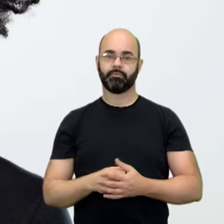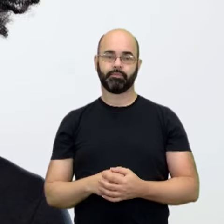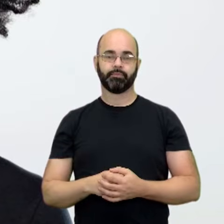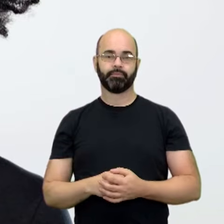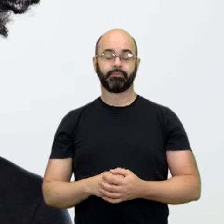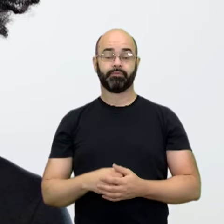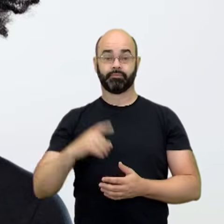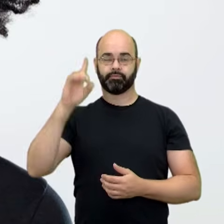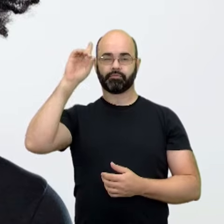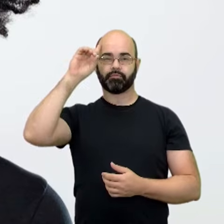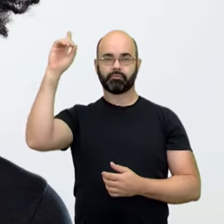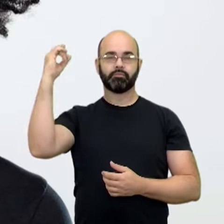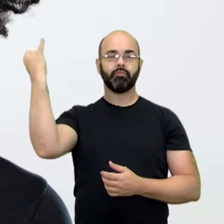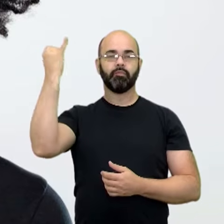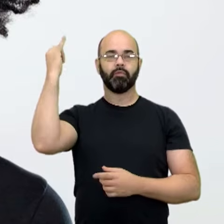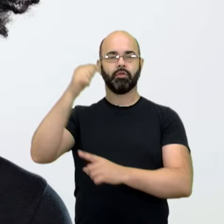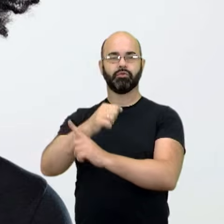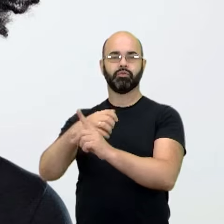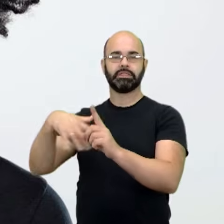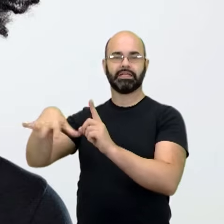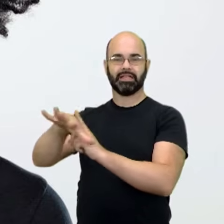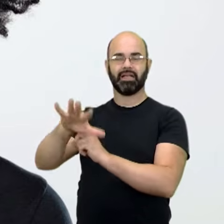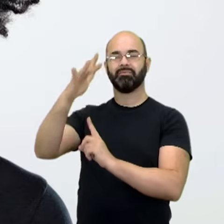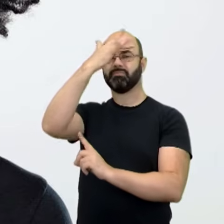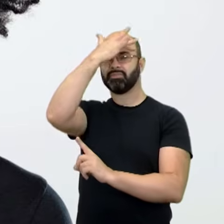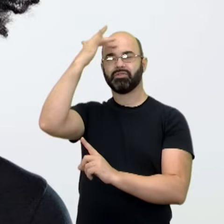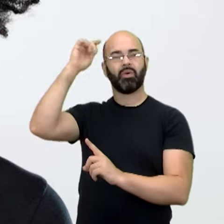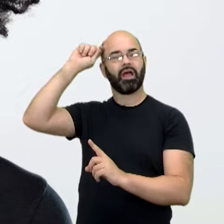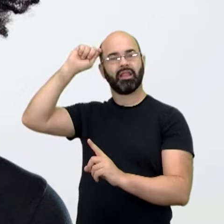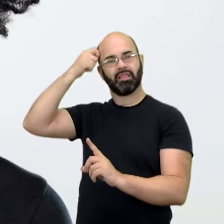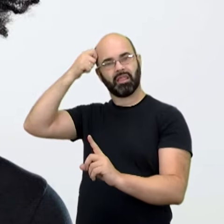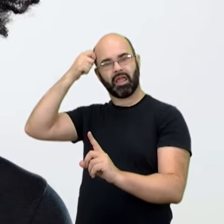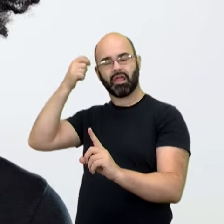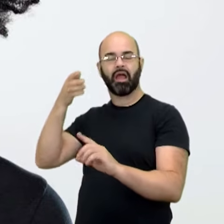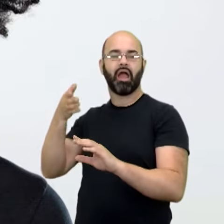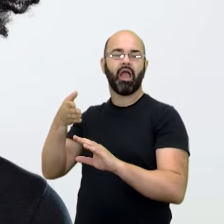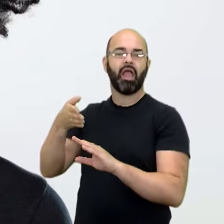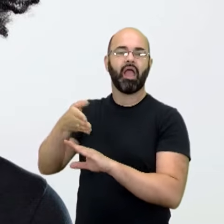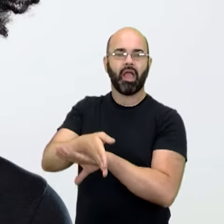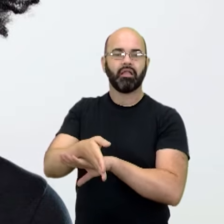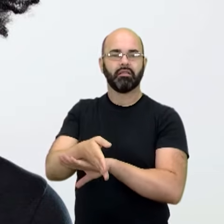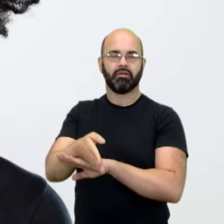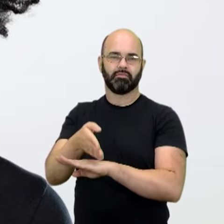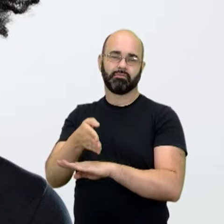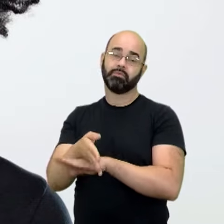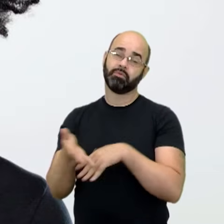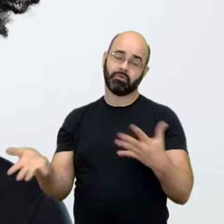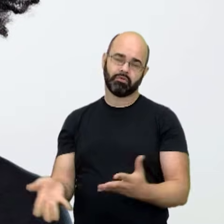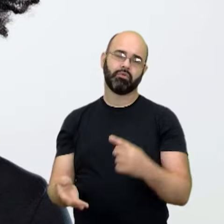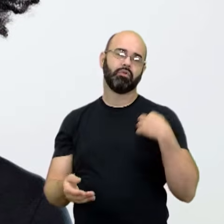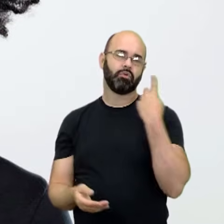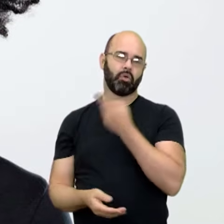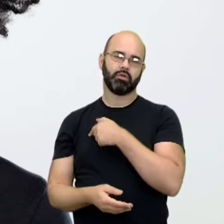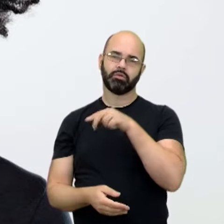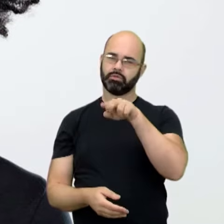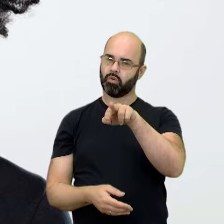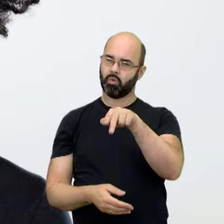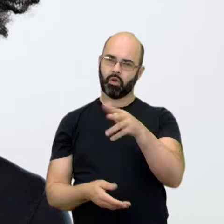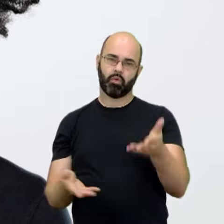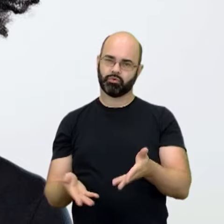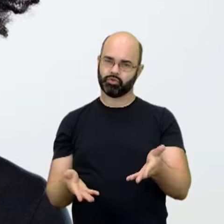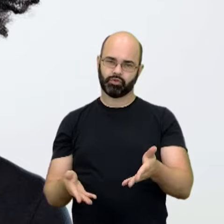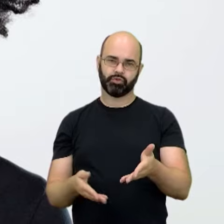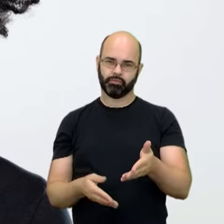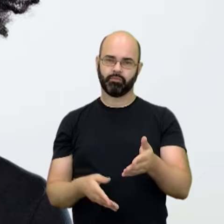sobre a inserção do negro na sociedade brasileira. É isso que a gente está fazendo, né, Elaine? É isso que a gente está fazendo. E tenho certeza que